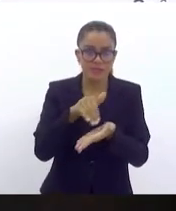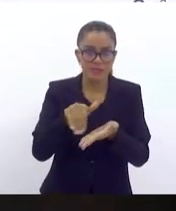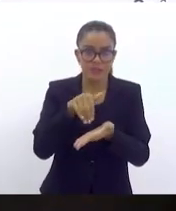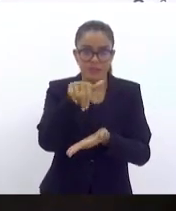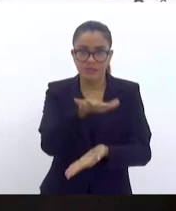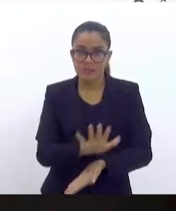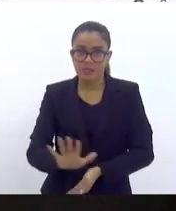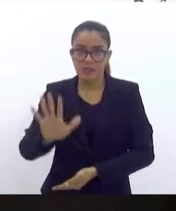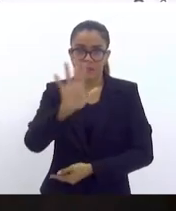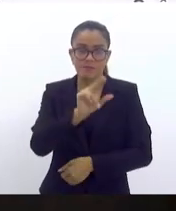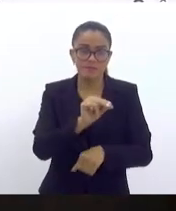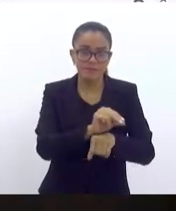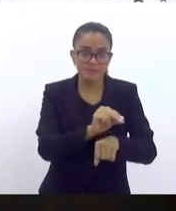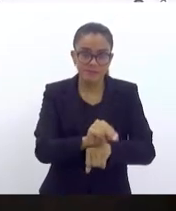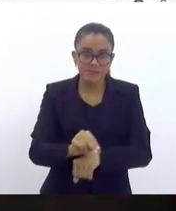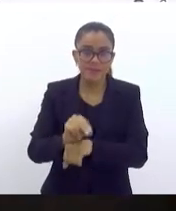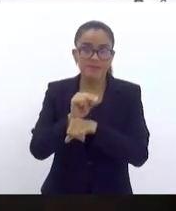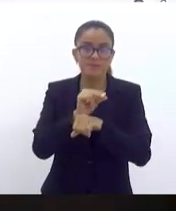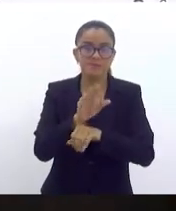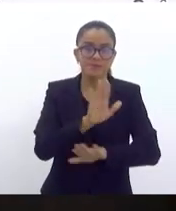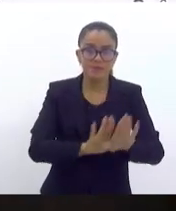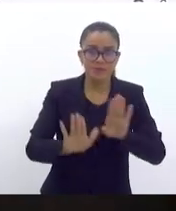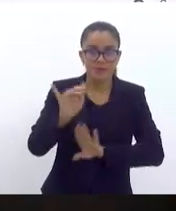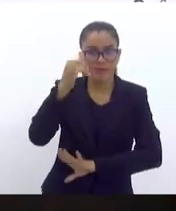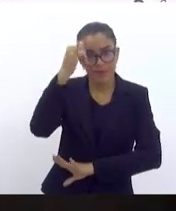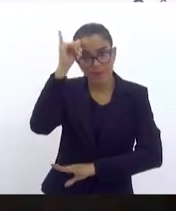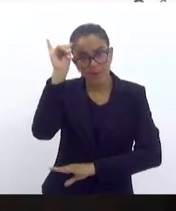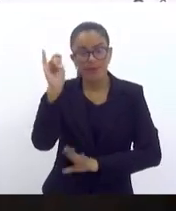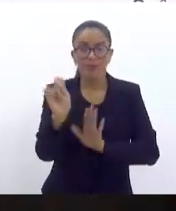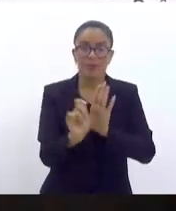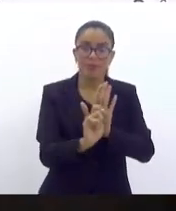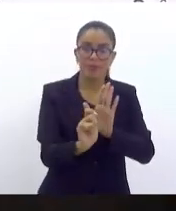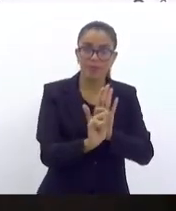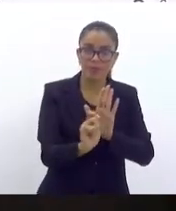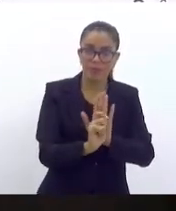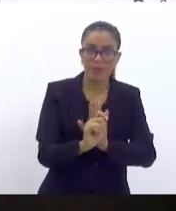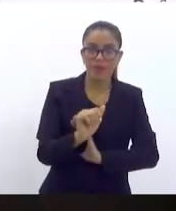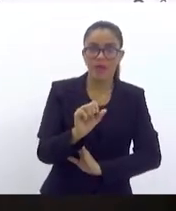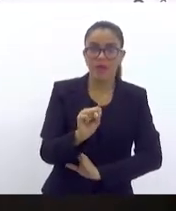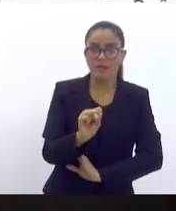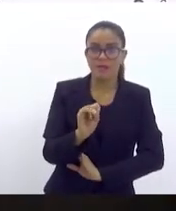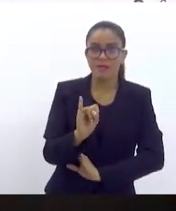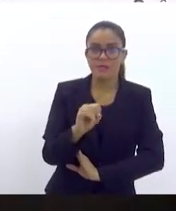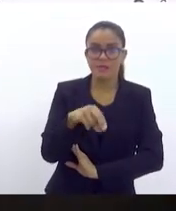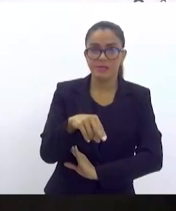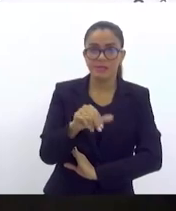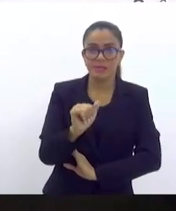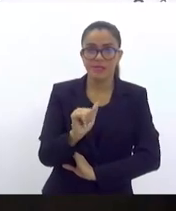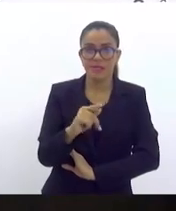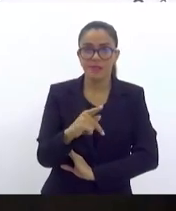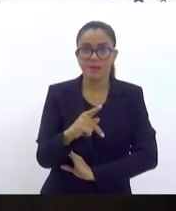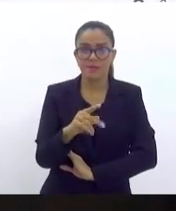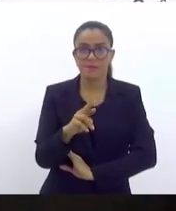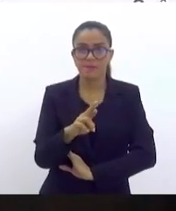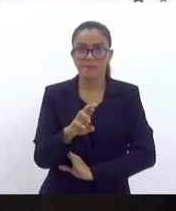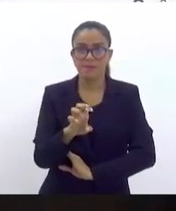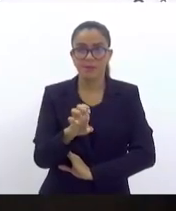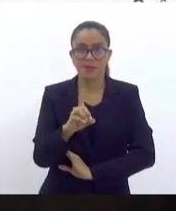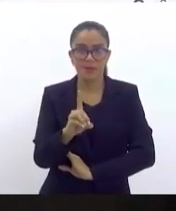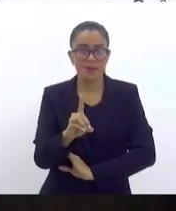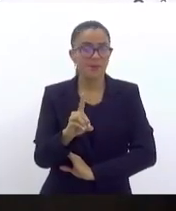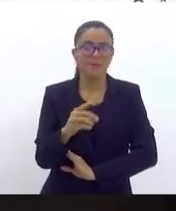nacional de cuidados a prevenção a droga assim na prédio que Foi extinta não podemos